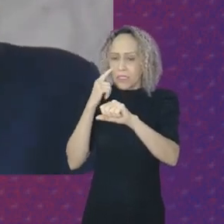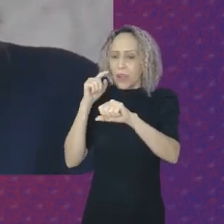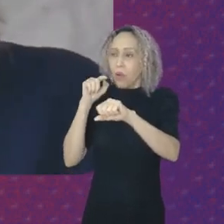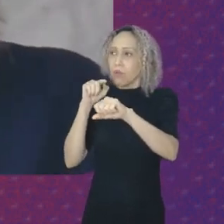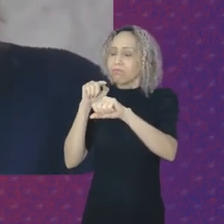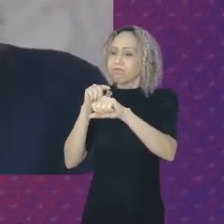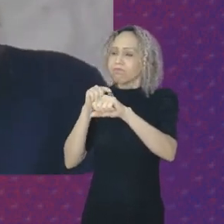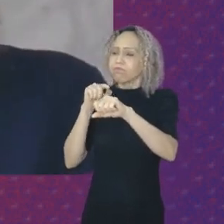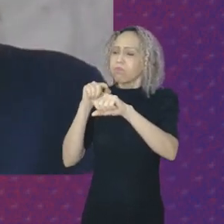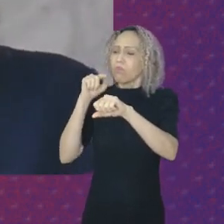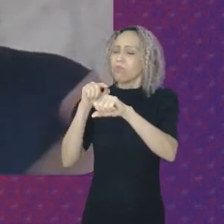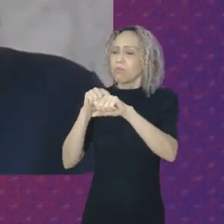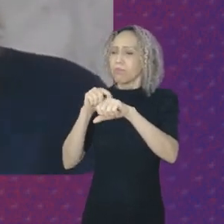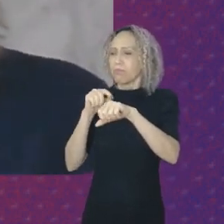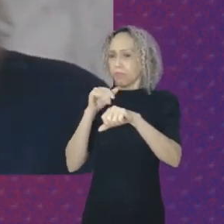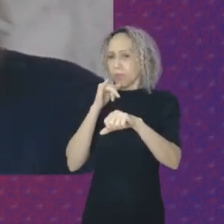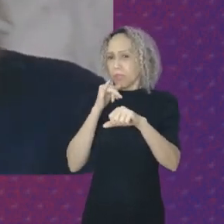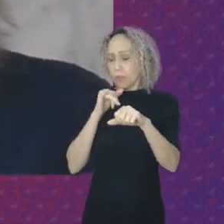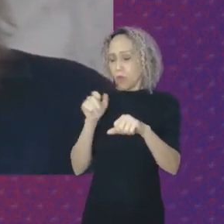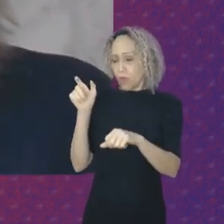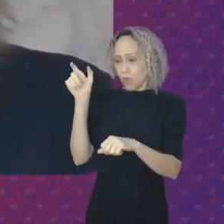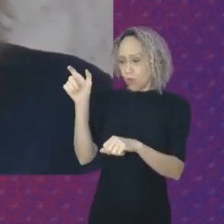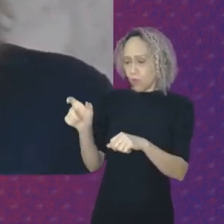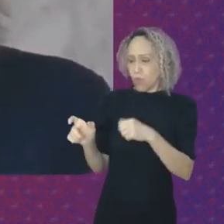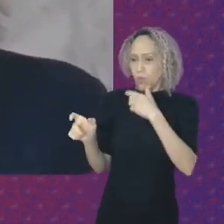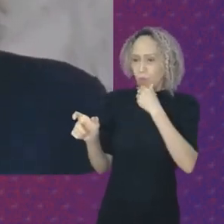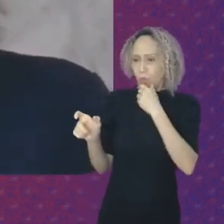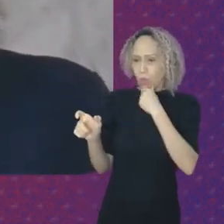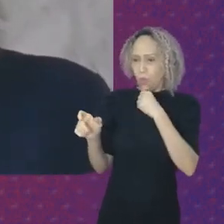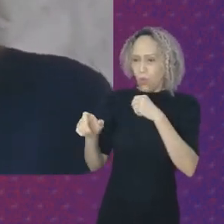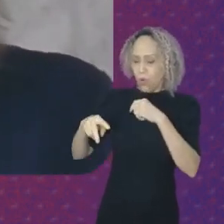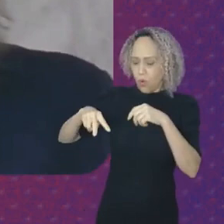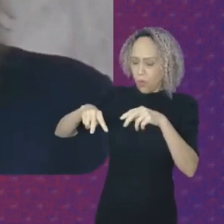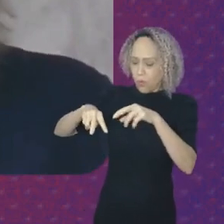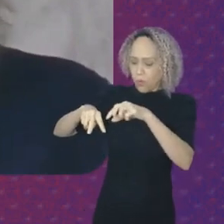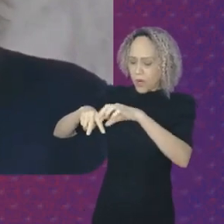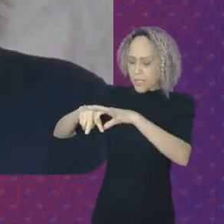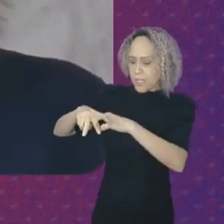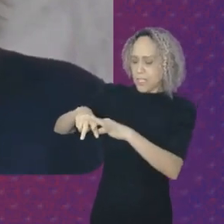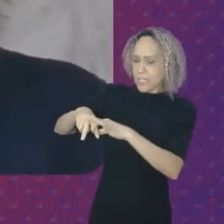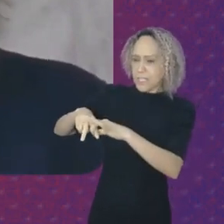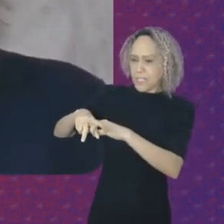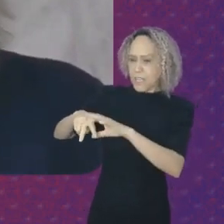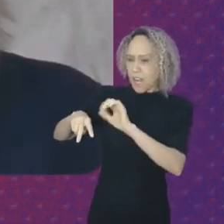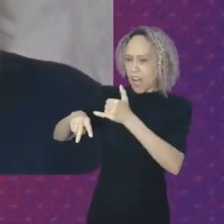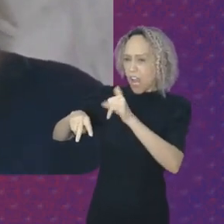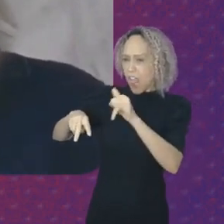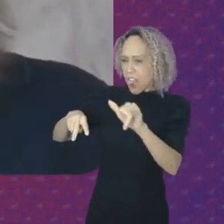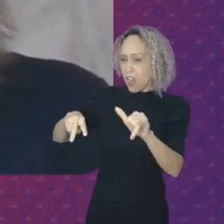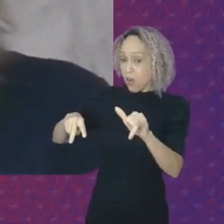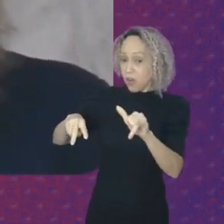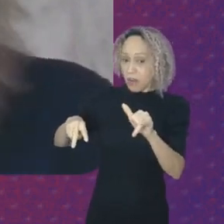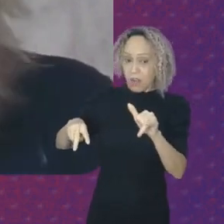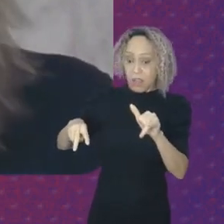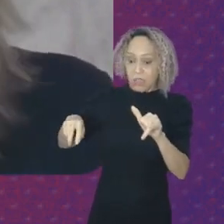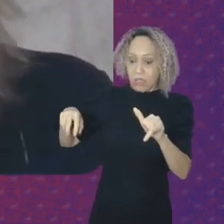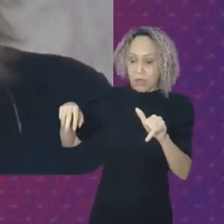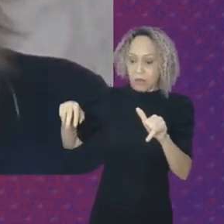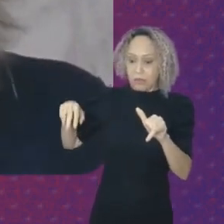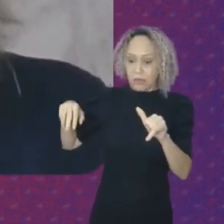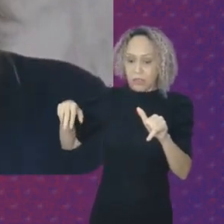articulado à tornozeleira eletrônica no agressor, pode evitar e ser a prevenção de mais um